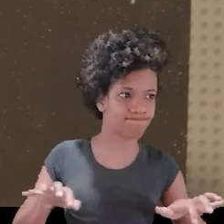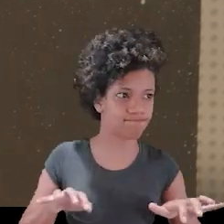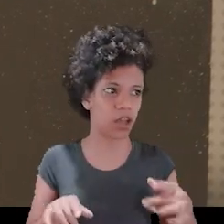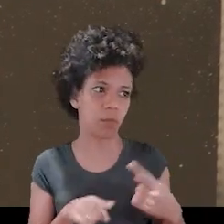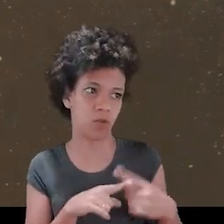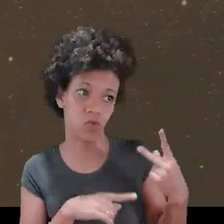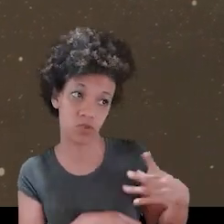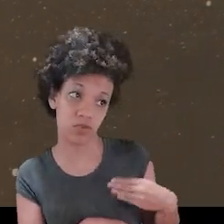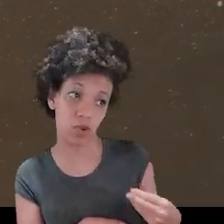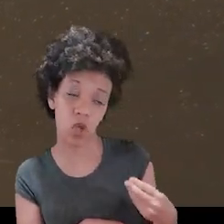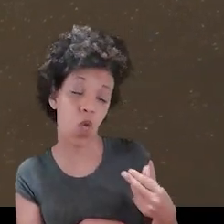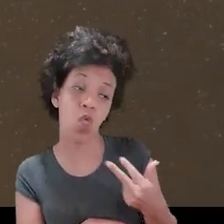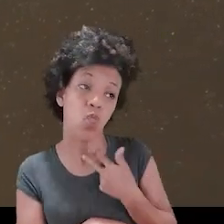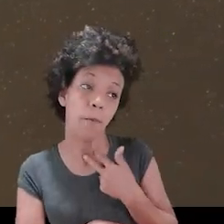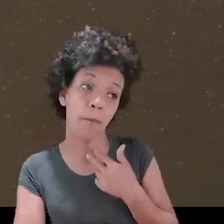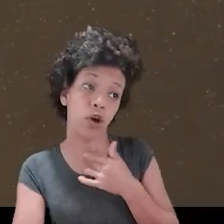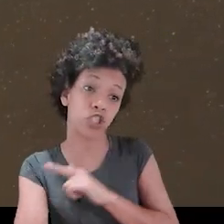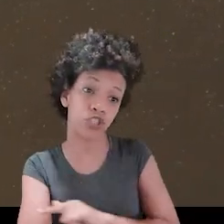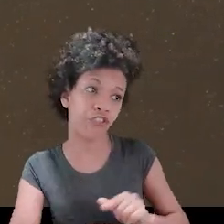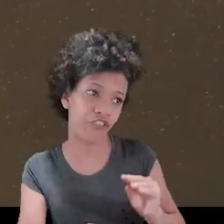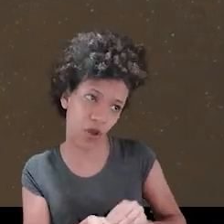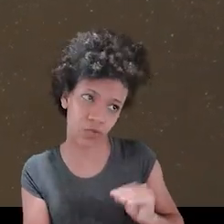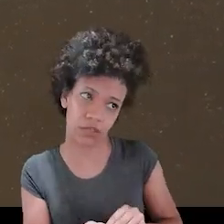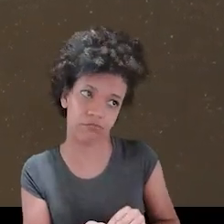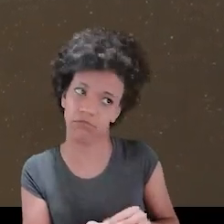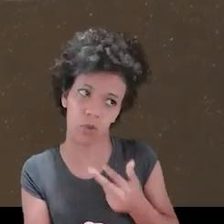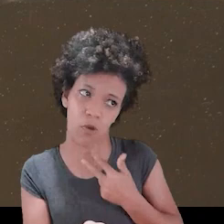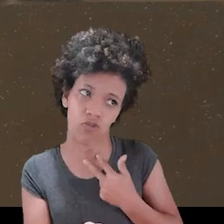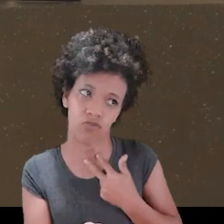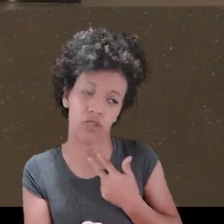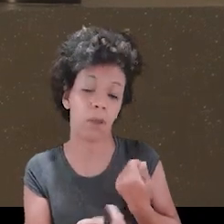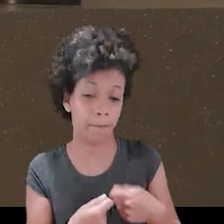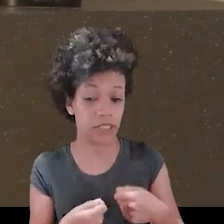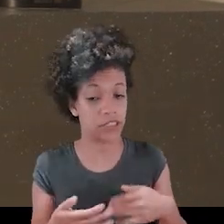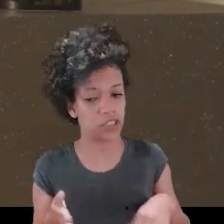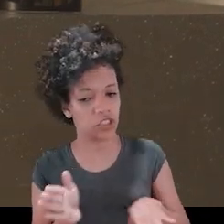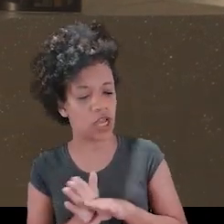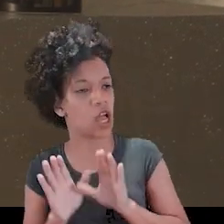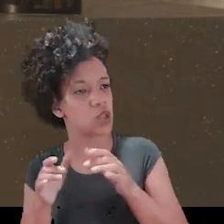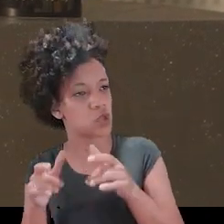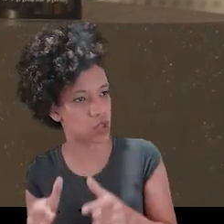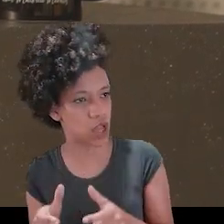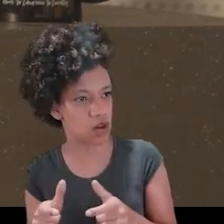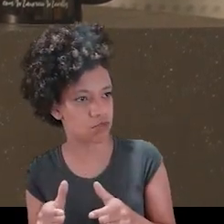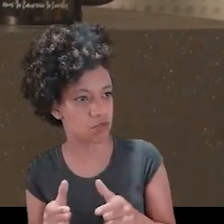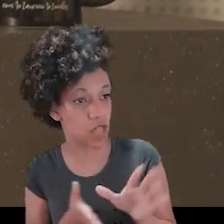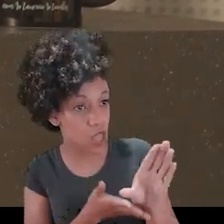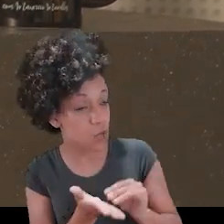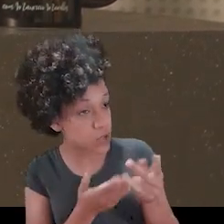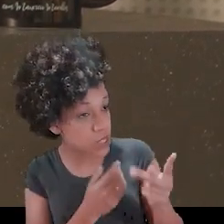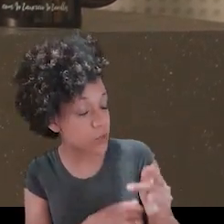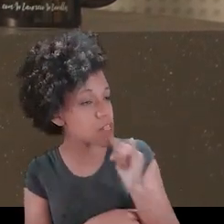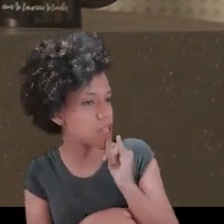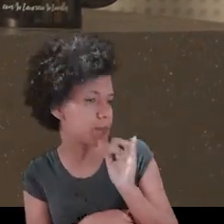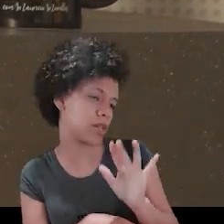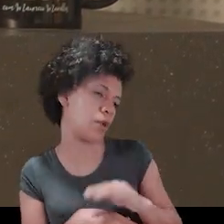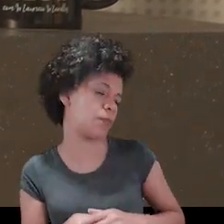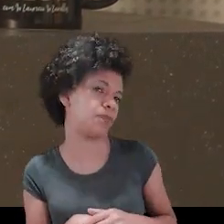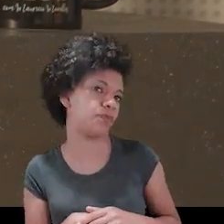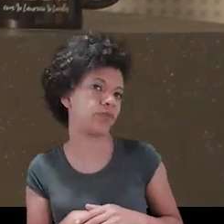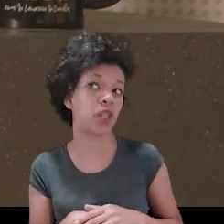coisa da outra né porque assim o teu filho não pode ser mal-educado então ele tem que chegar nos lugares e segui o teu exemplo